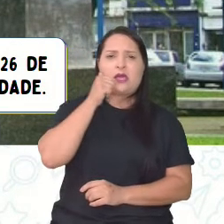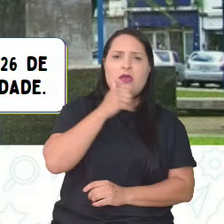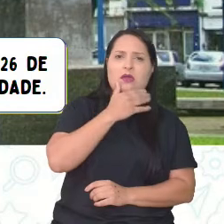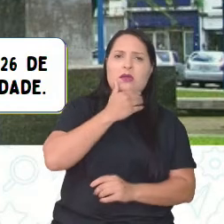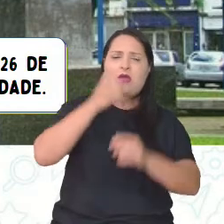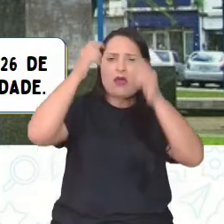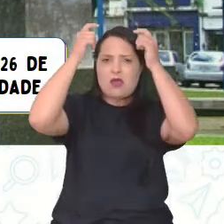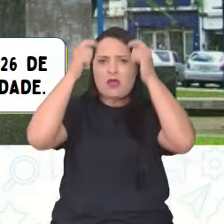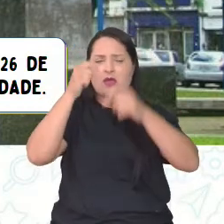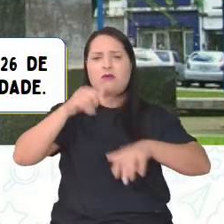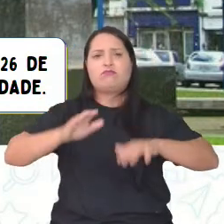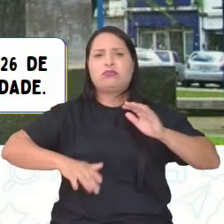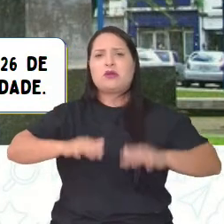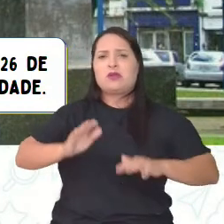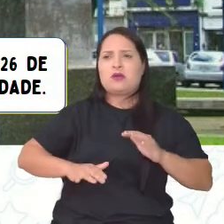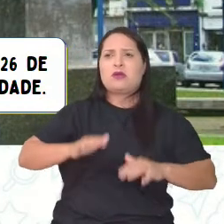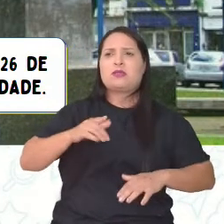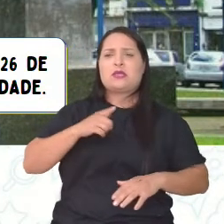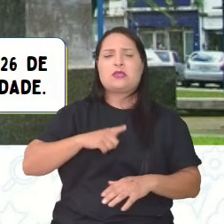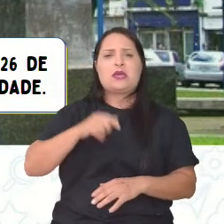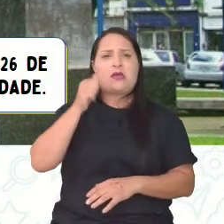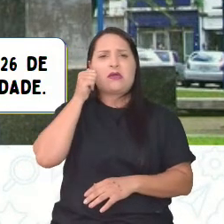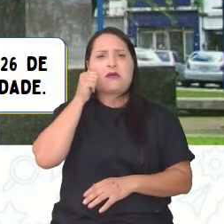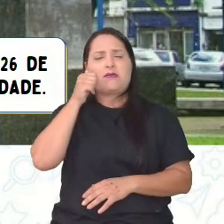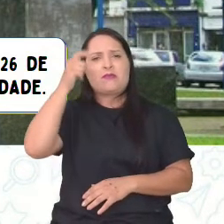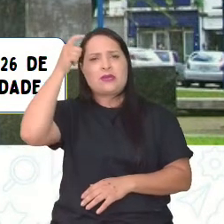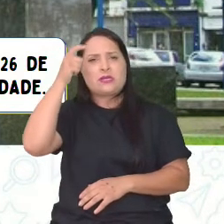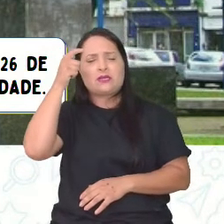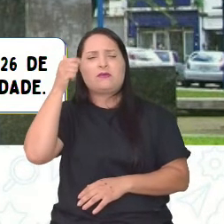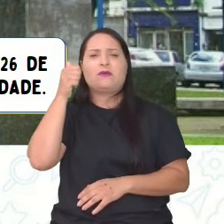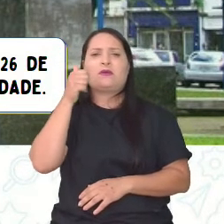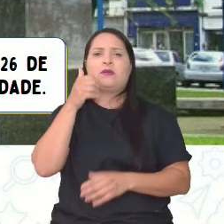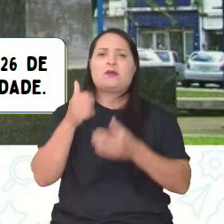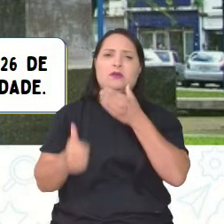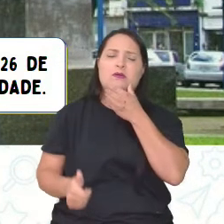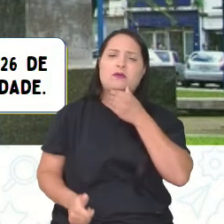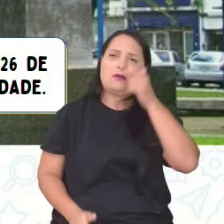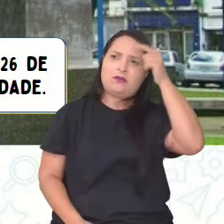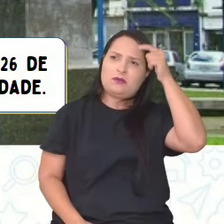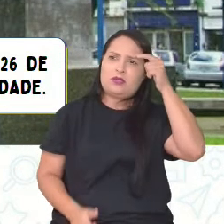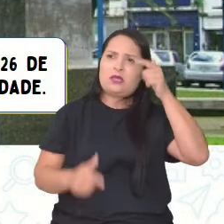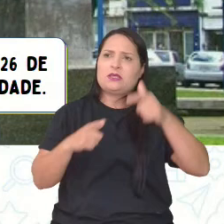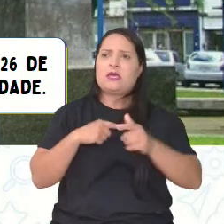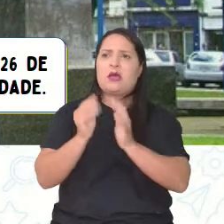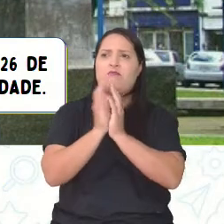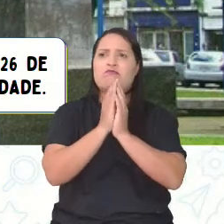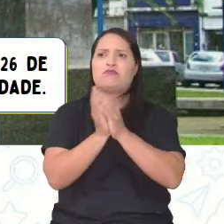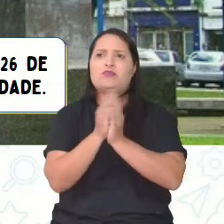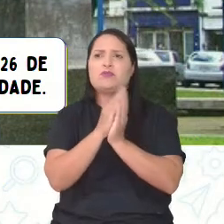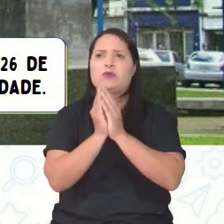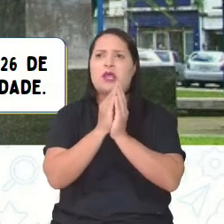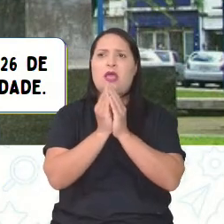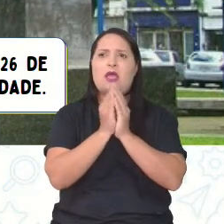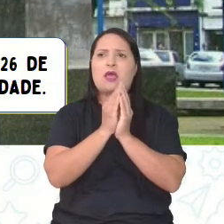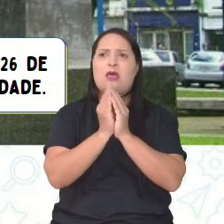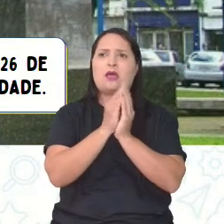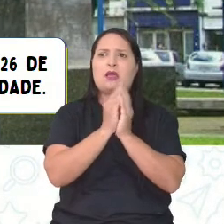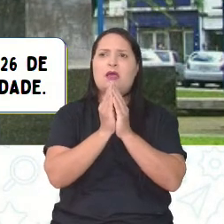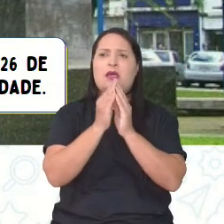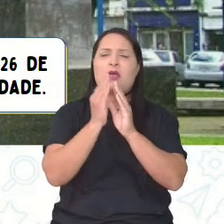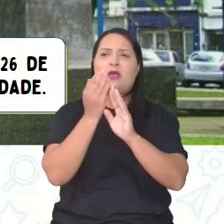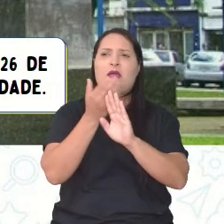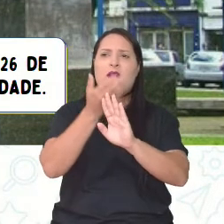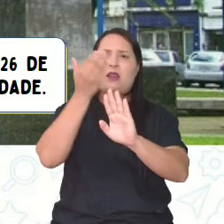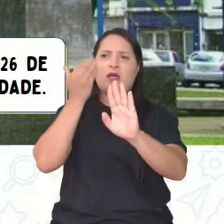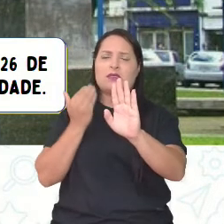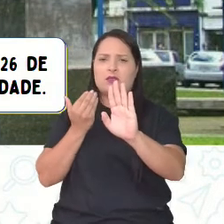do maracatu, tem os príncipes, as princesas, a calunga, que é aquela boneca que está ali representando lá atrás, no finalzinho, uma pessoa com